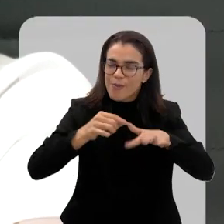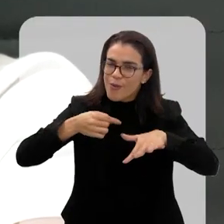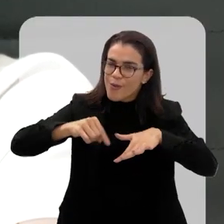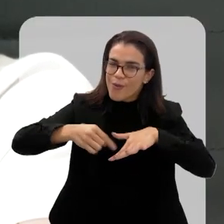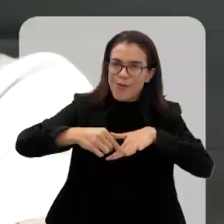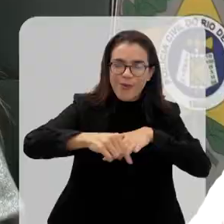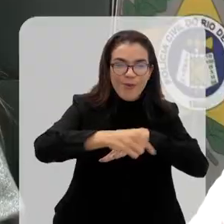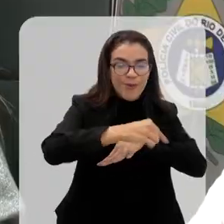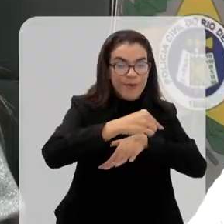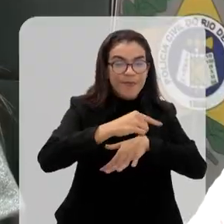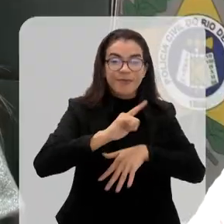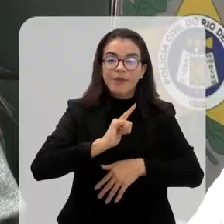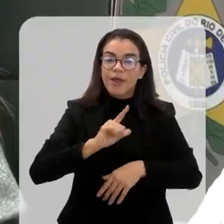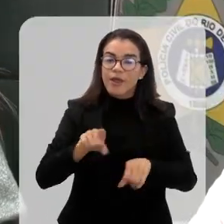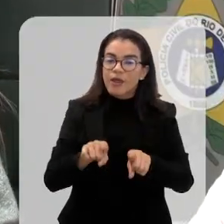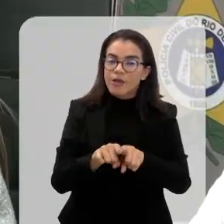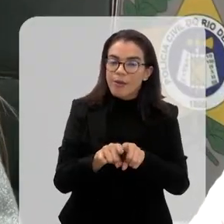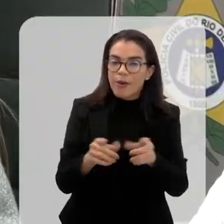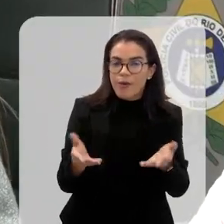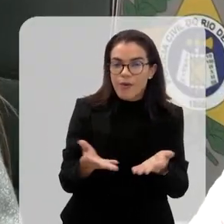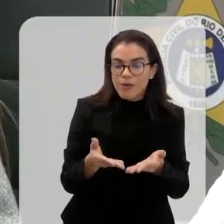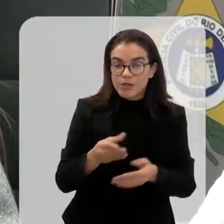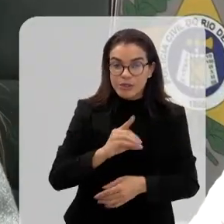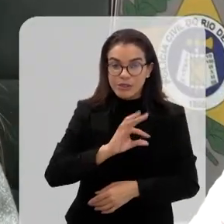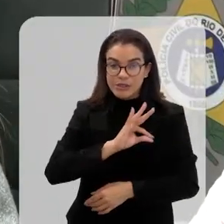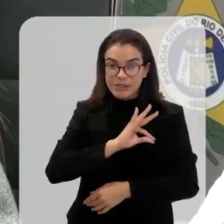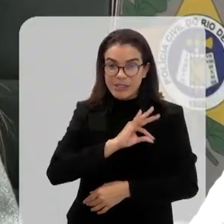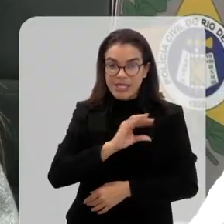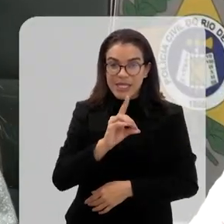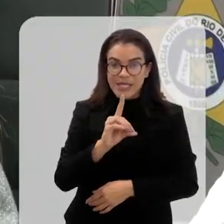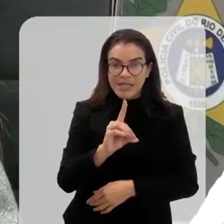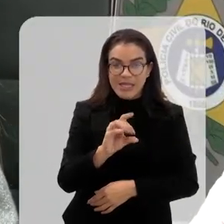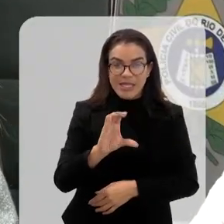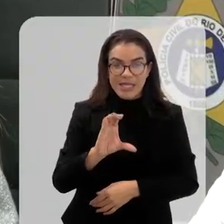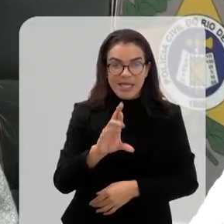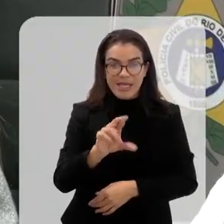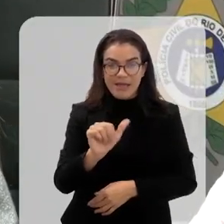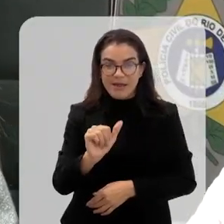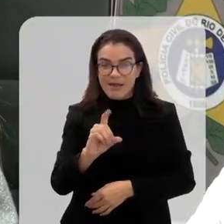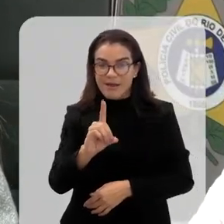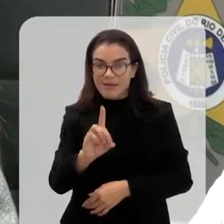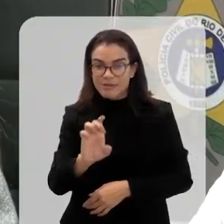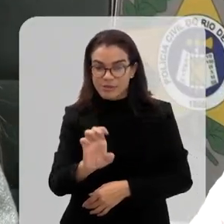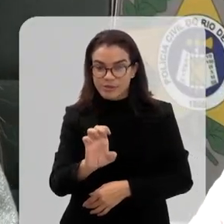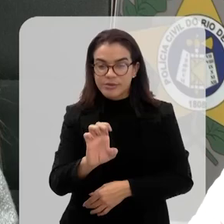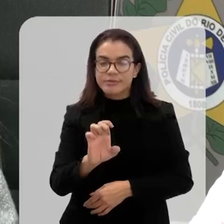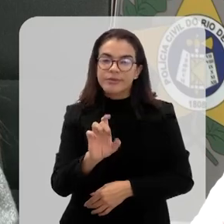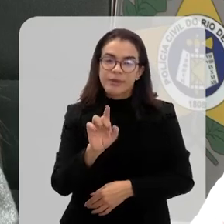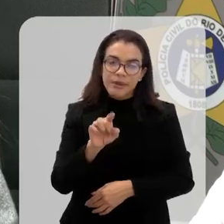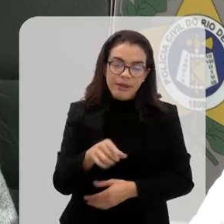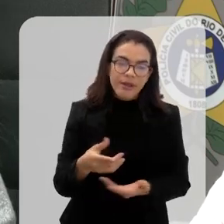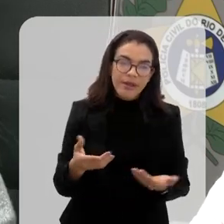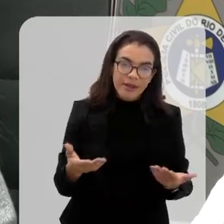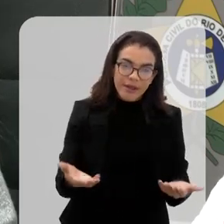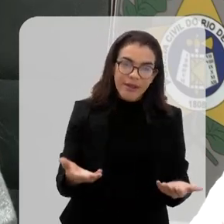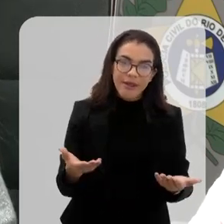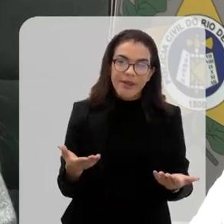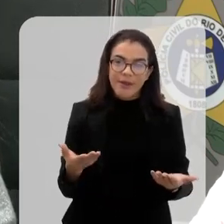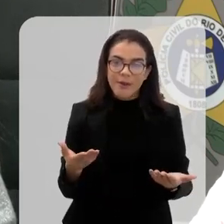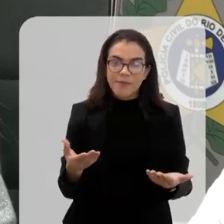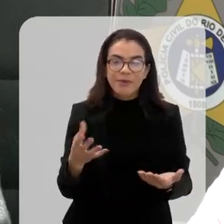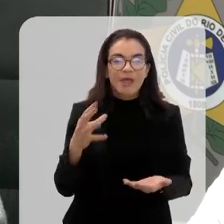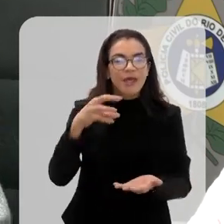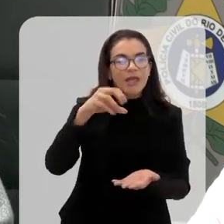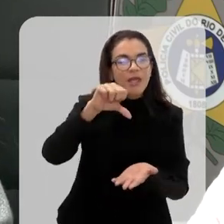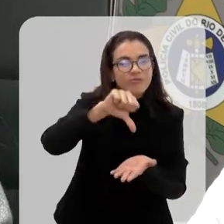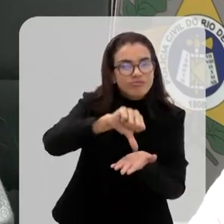né? Nós temos hoje também a delegacia DECRAD, não sei se as senhoras têm conhecimento, que está, né,